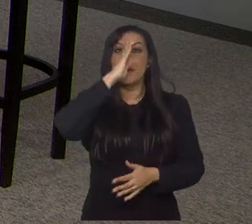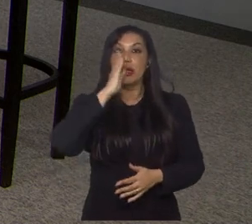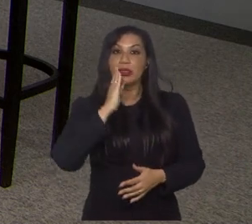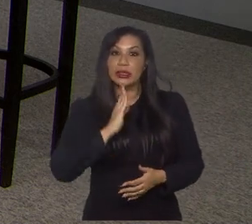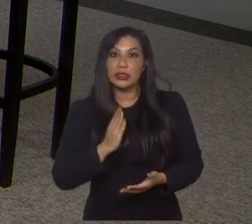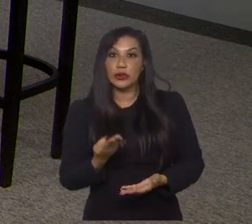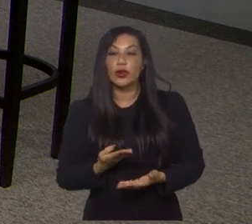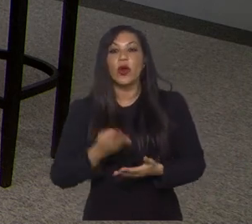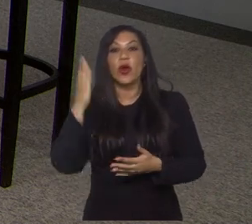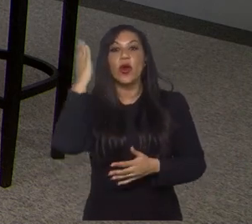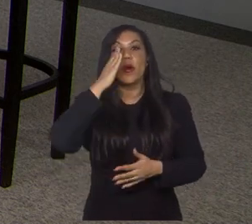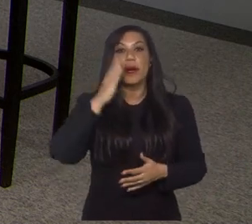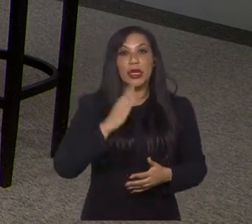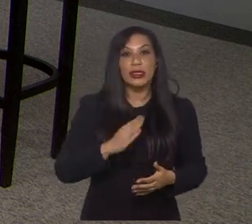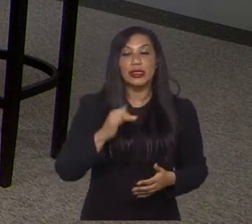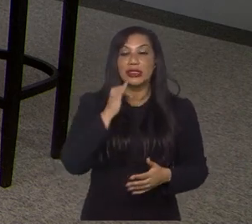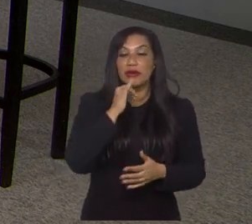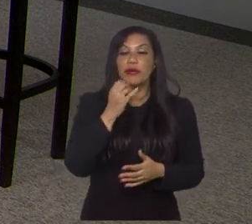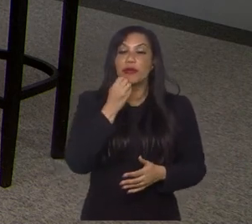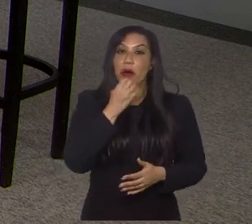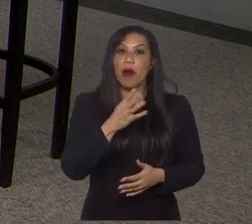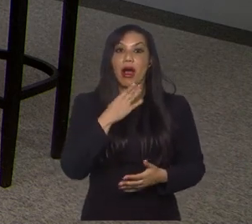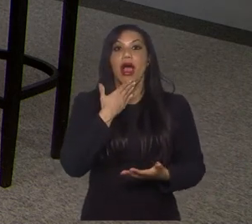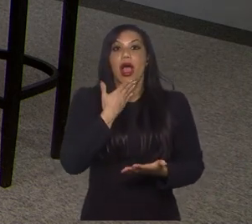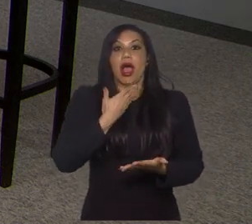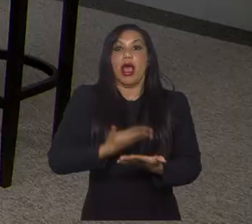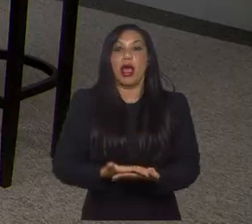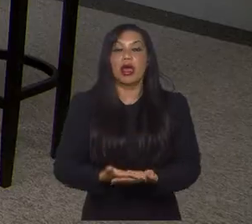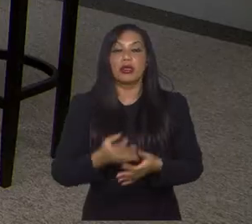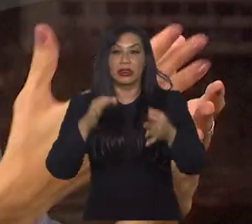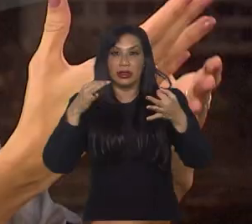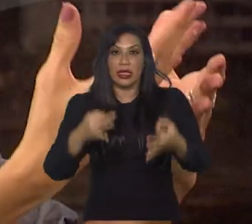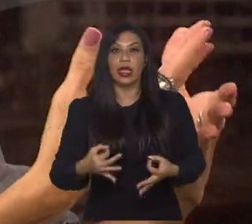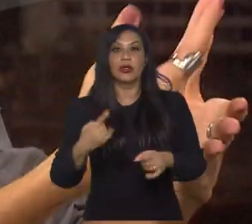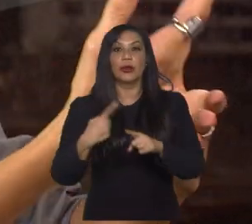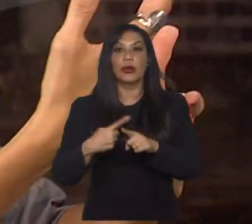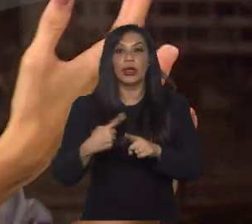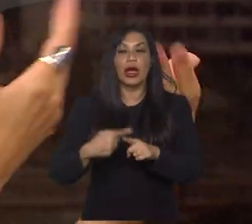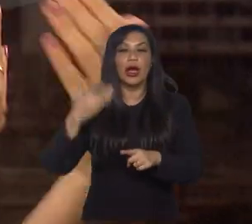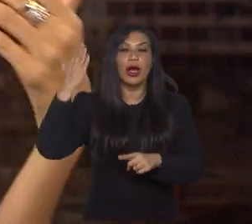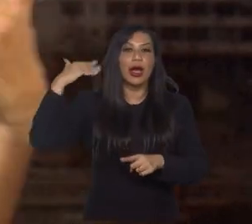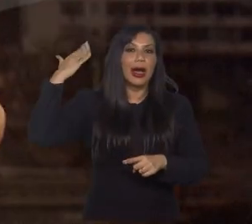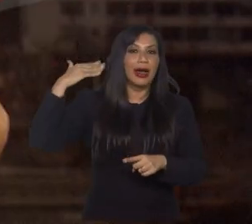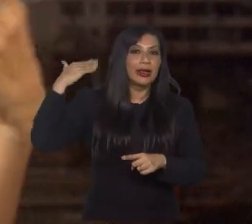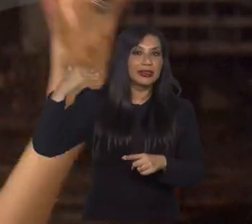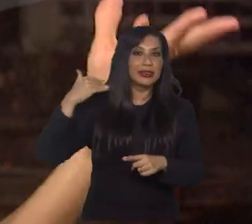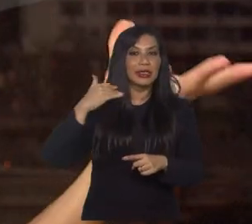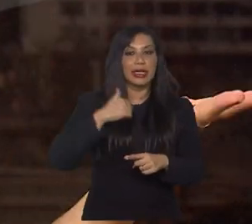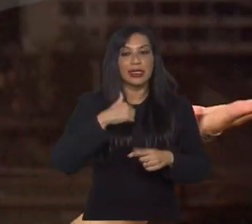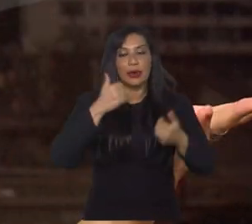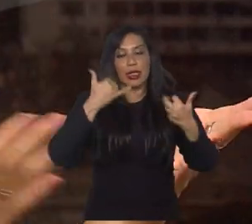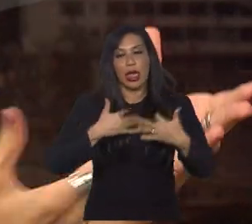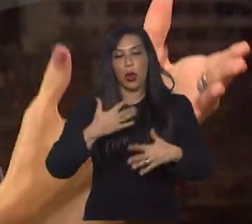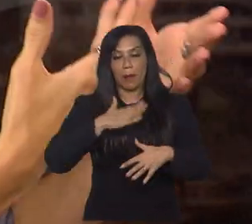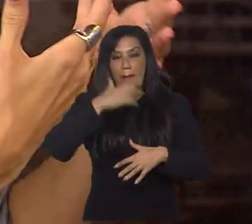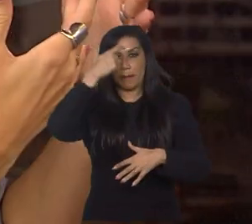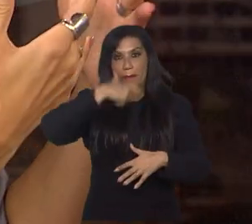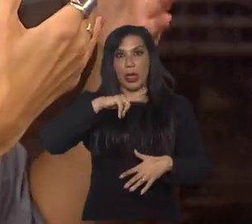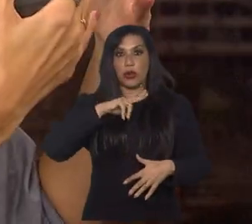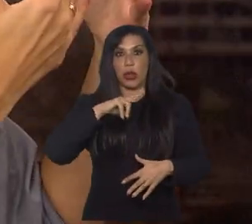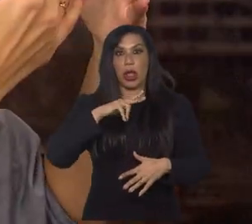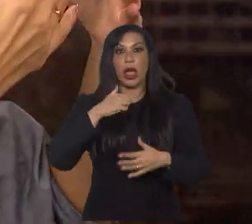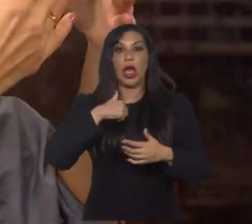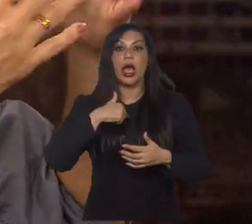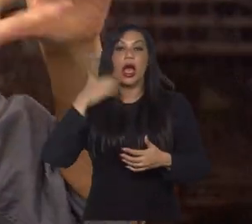verdade. O Brasil foi superior naquele jogo. Surpreendeu, de fato, porque a gente vinha de... Eu digo eu, pessoalmente, a